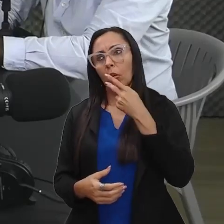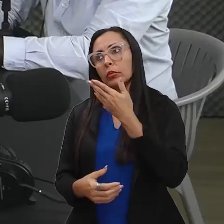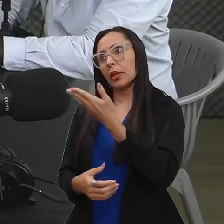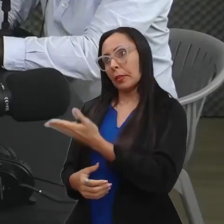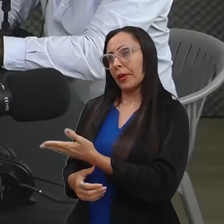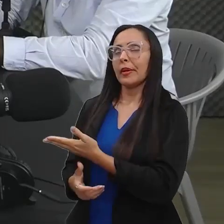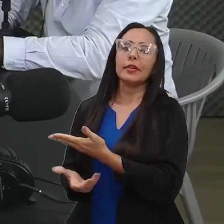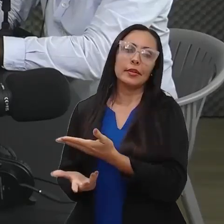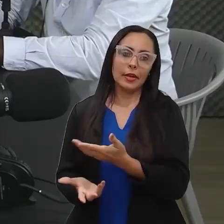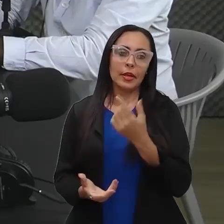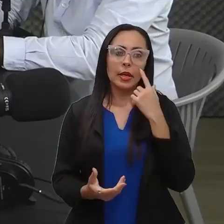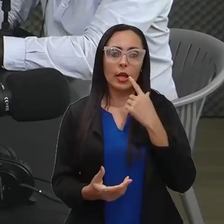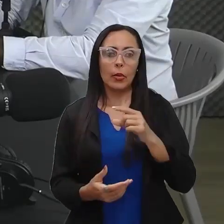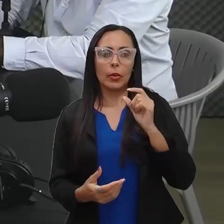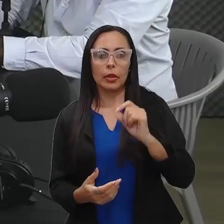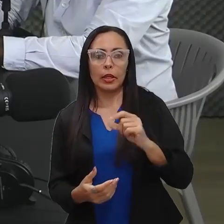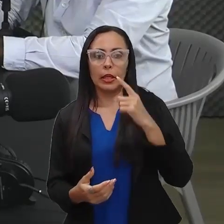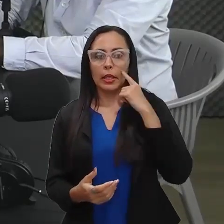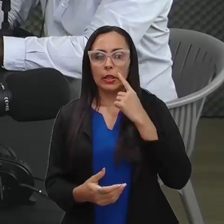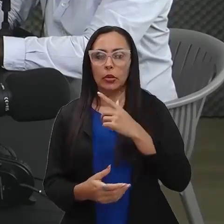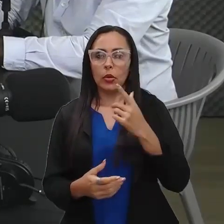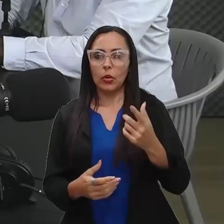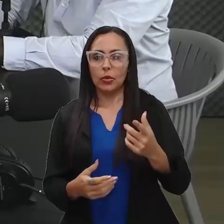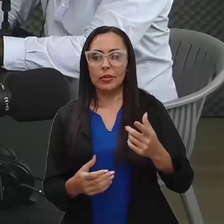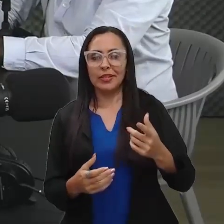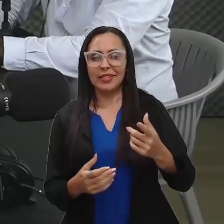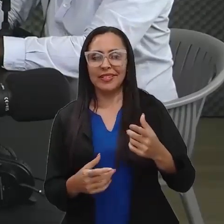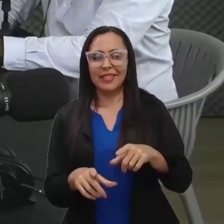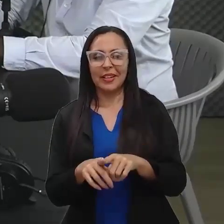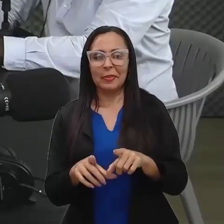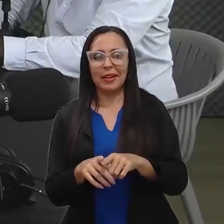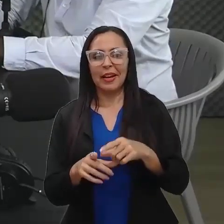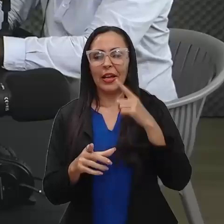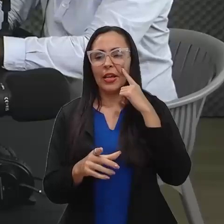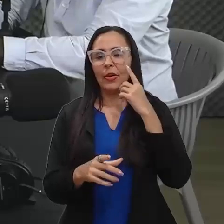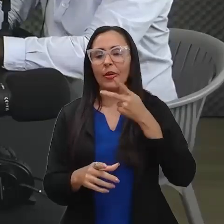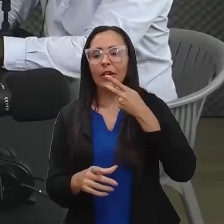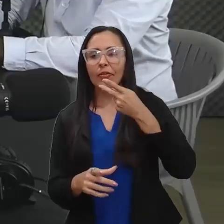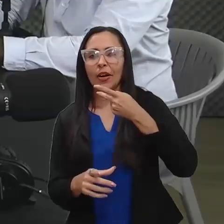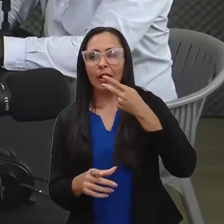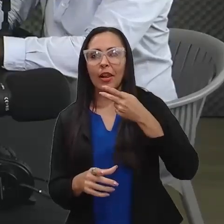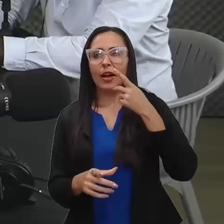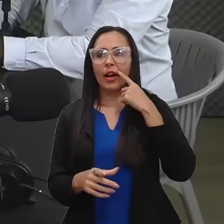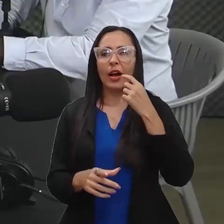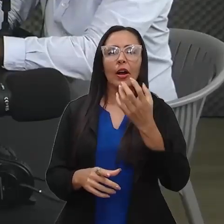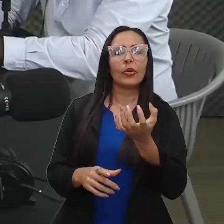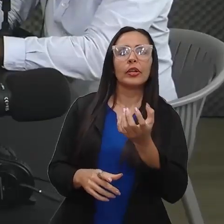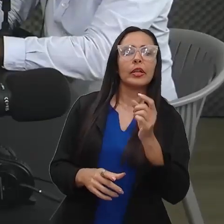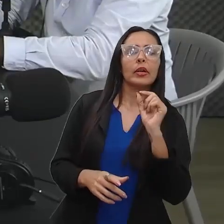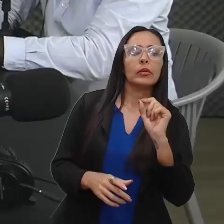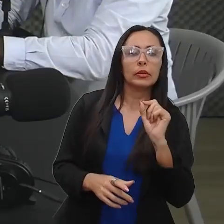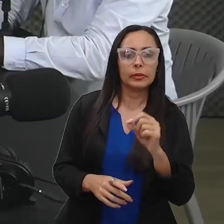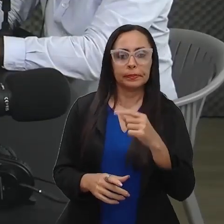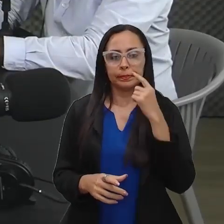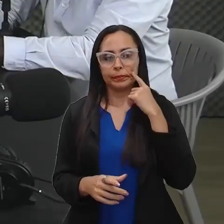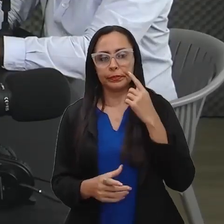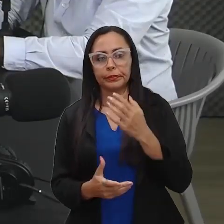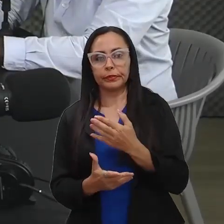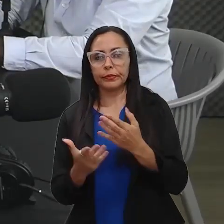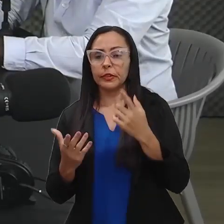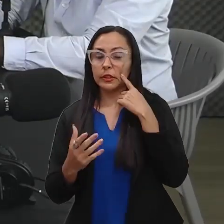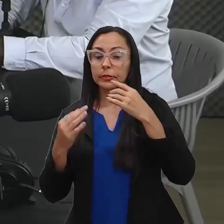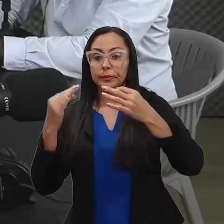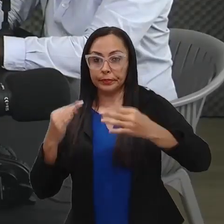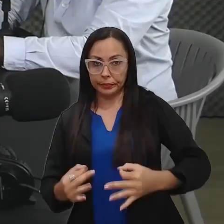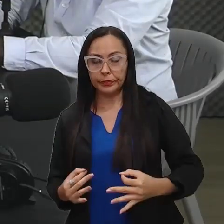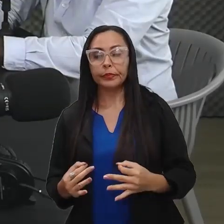vou fazer o gol, mas vou aqui tentar, porque ele trouxe a bola direto para, né? O que eu quero dizer é o seguinte, Eduardo, que você está muito, né, correto